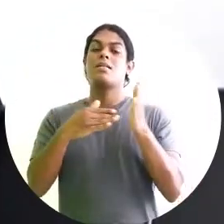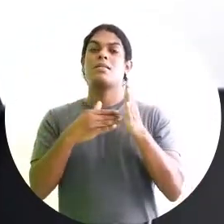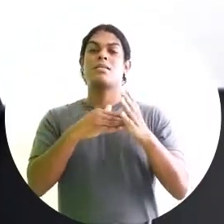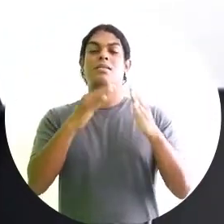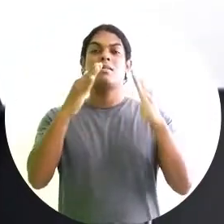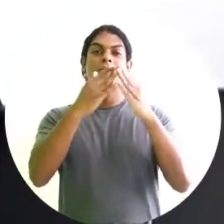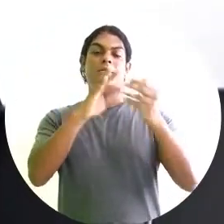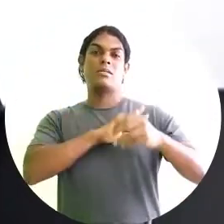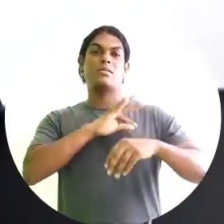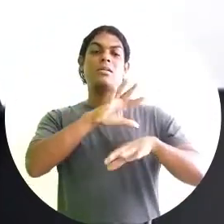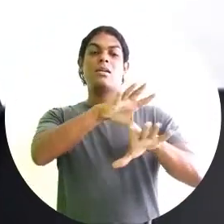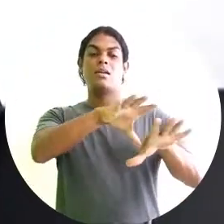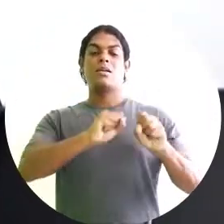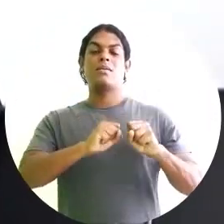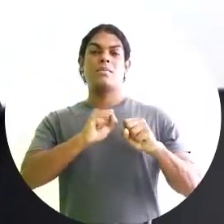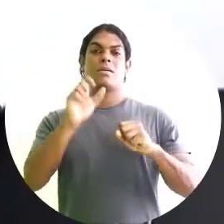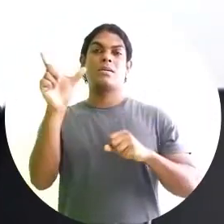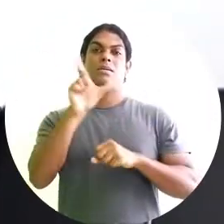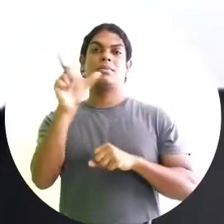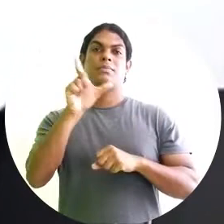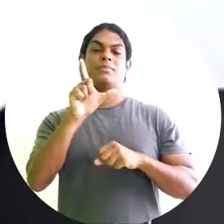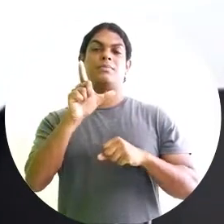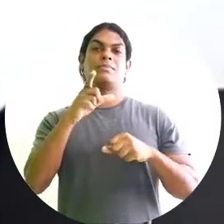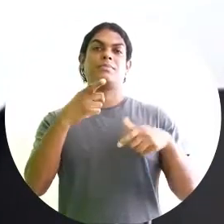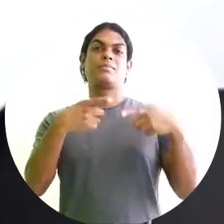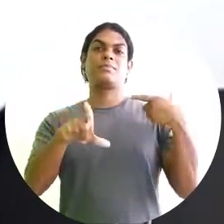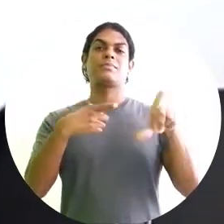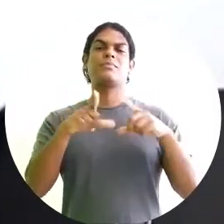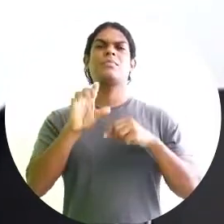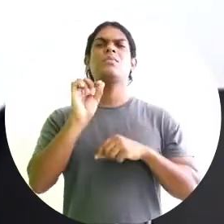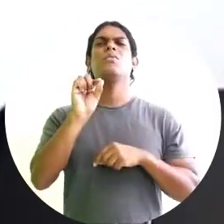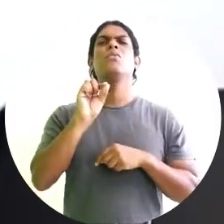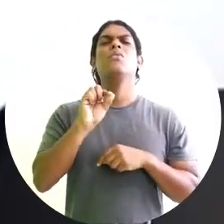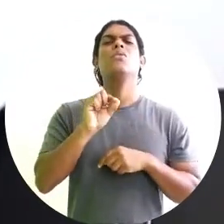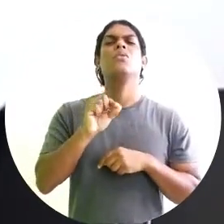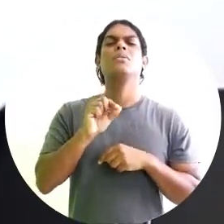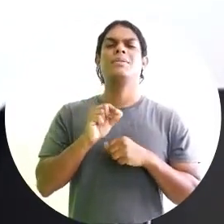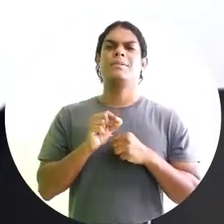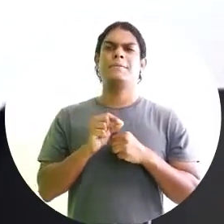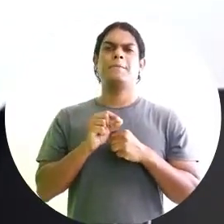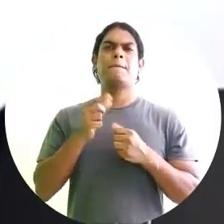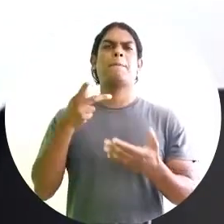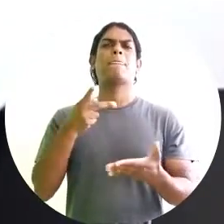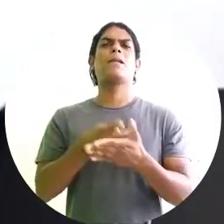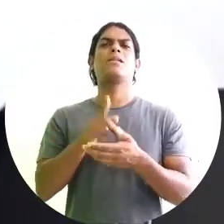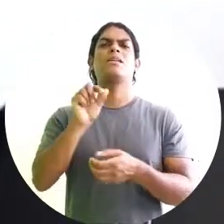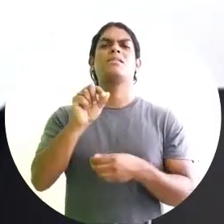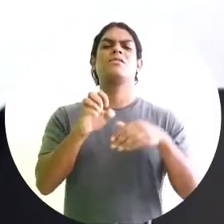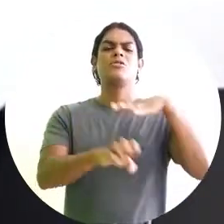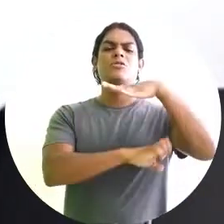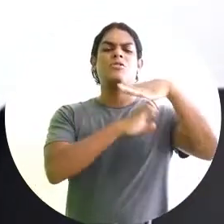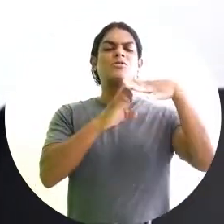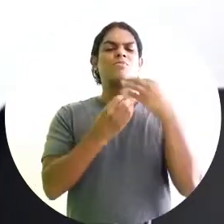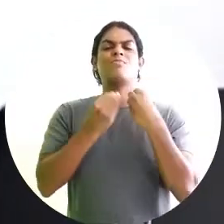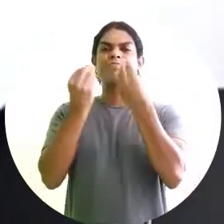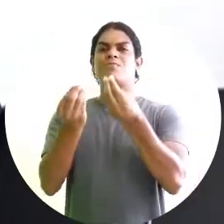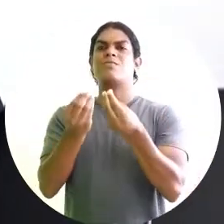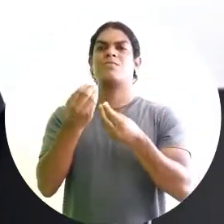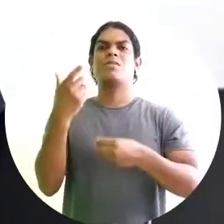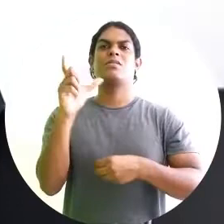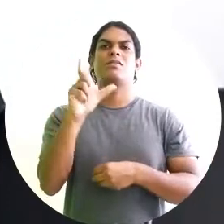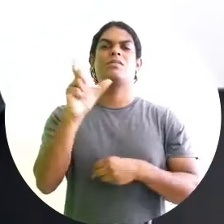do delegado regional do trabalho. Ora, o que acontece se ele não fizer isso? A multa aumenta. A multa poderá chegar